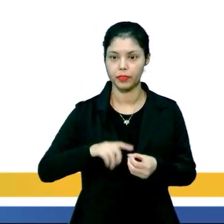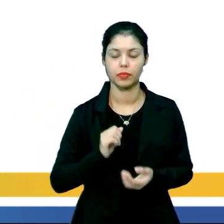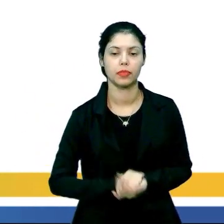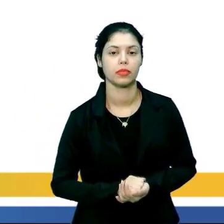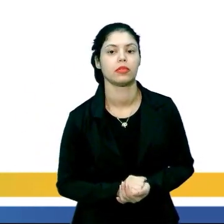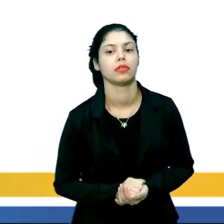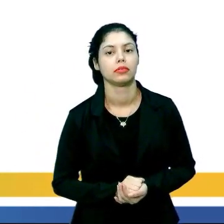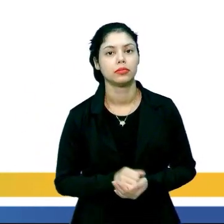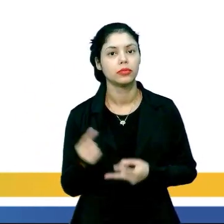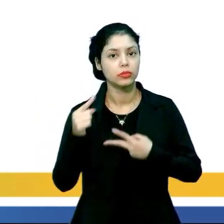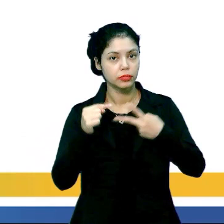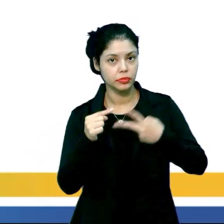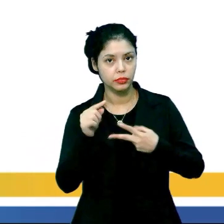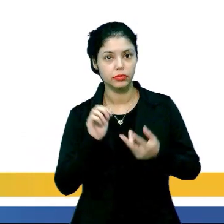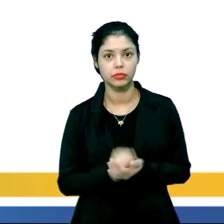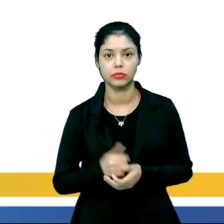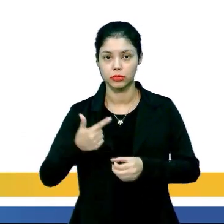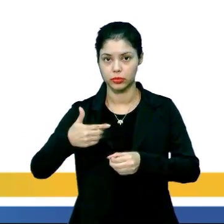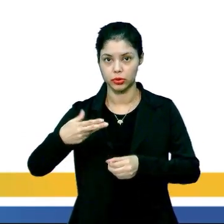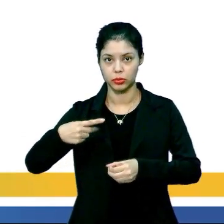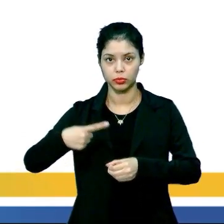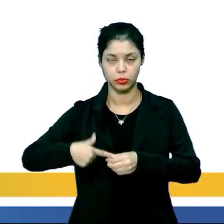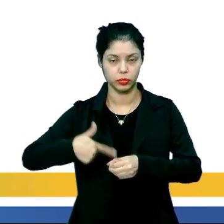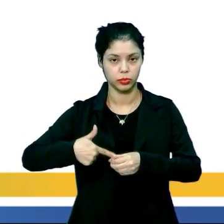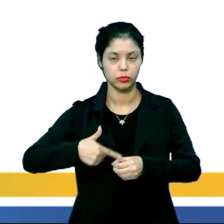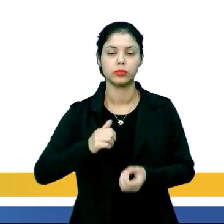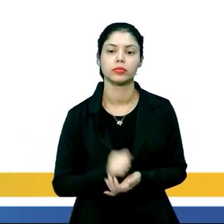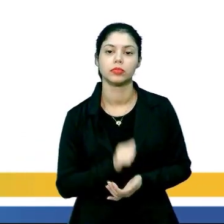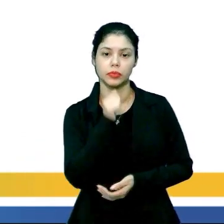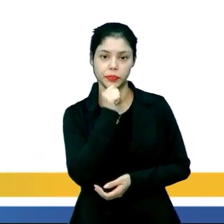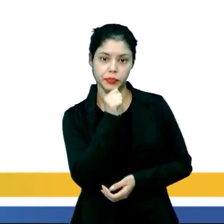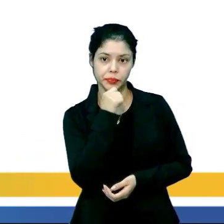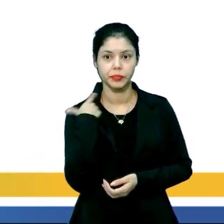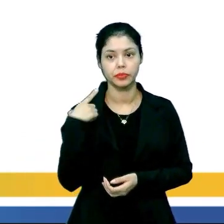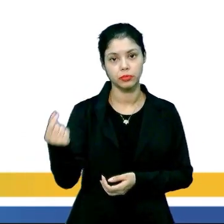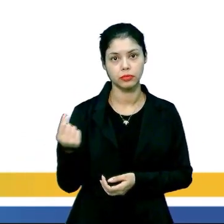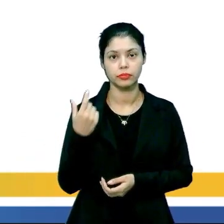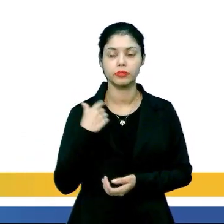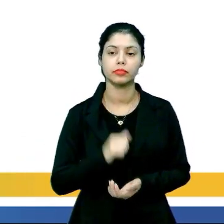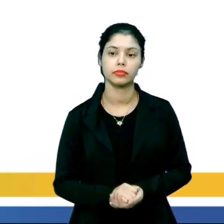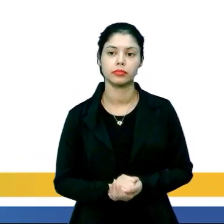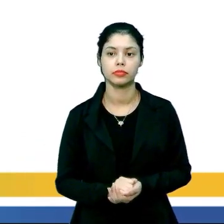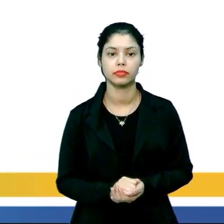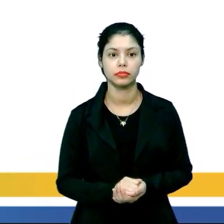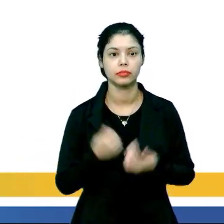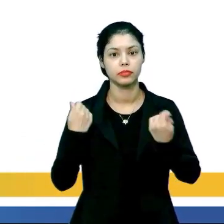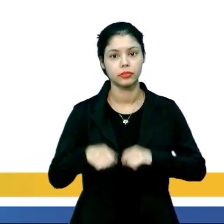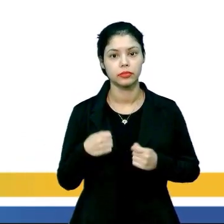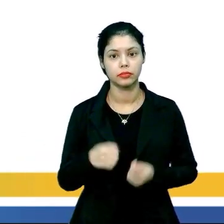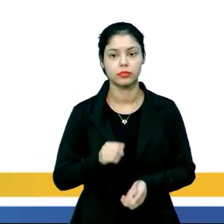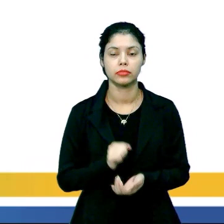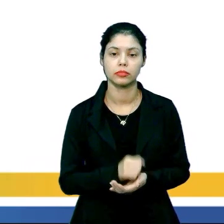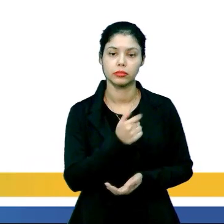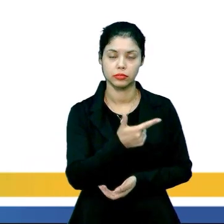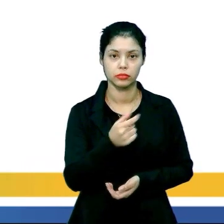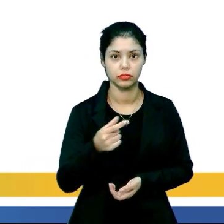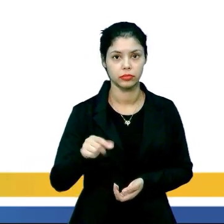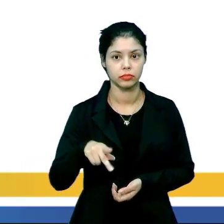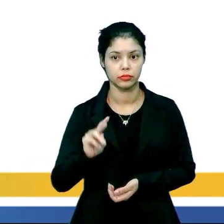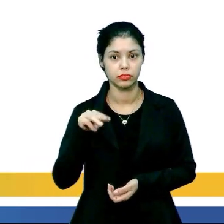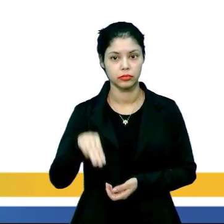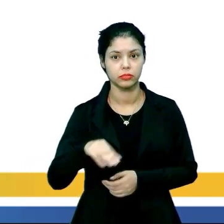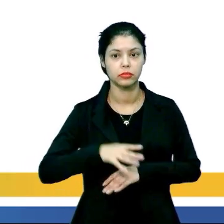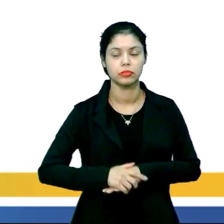volta, ambas no posto Estrela. No reabastecimento para a viagem da ida, deverá considerar